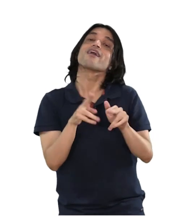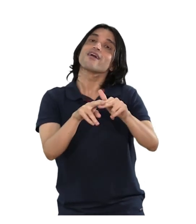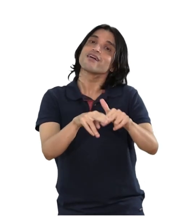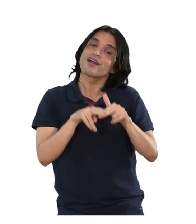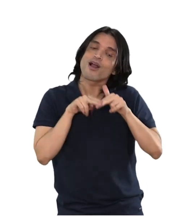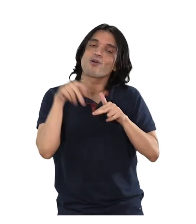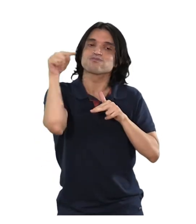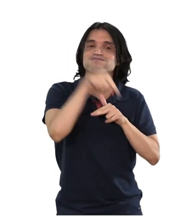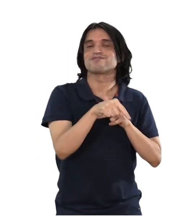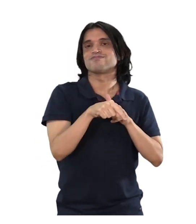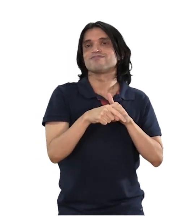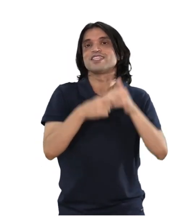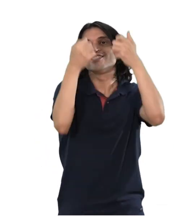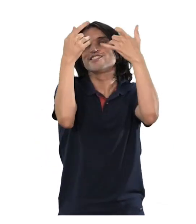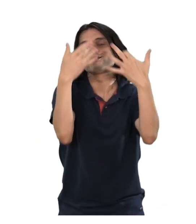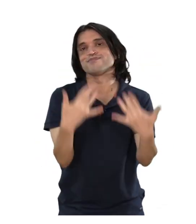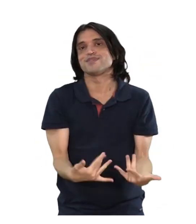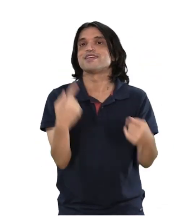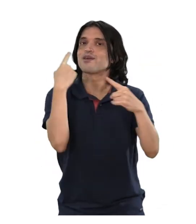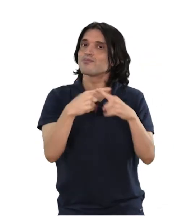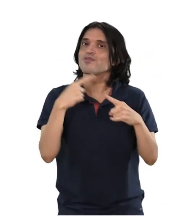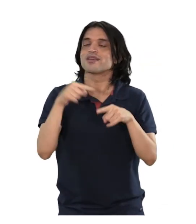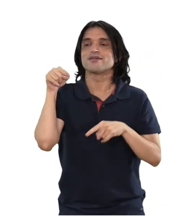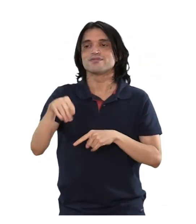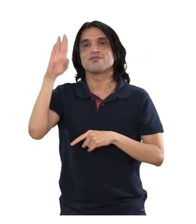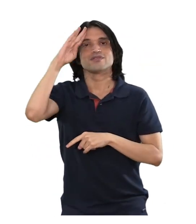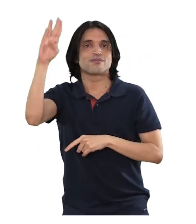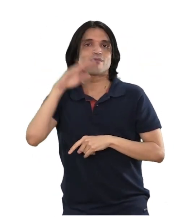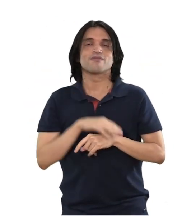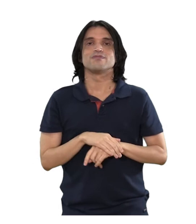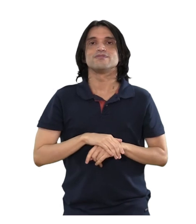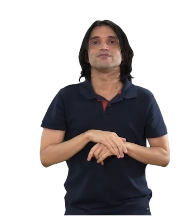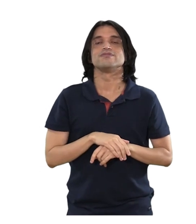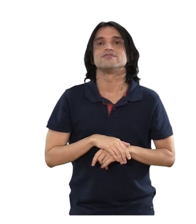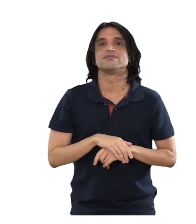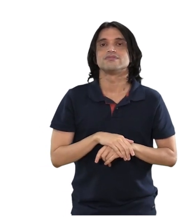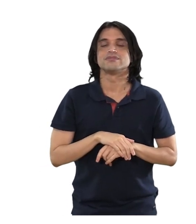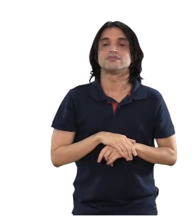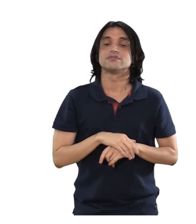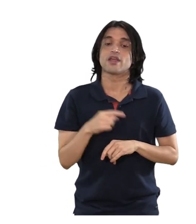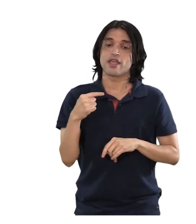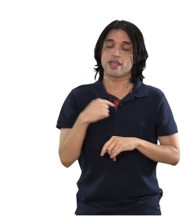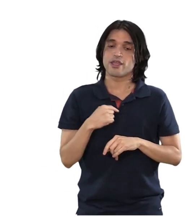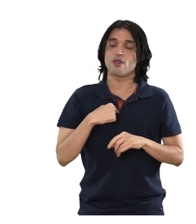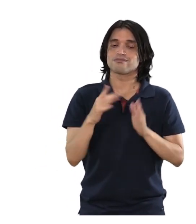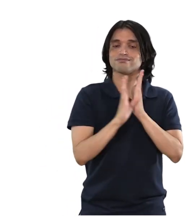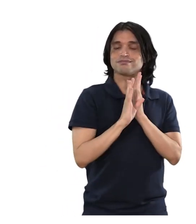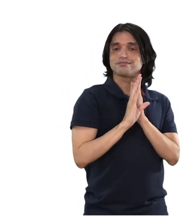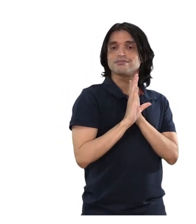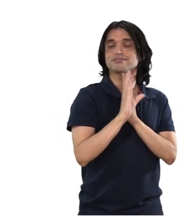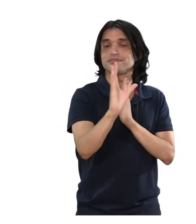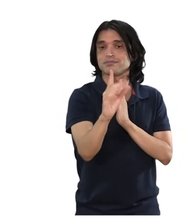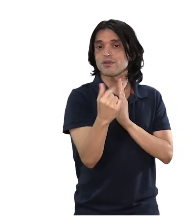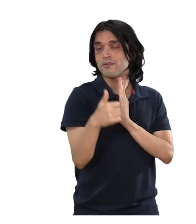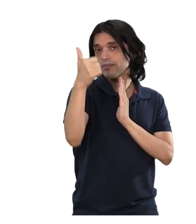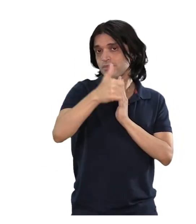Fiquei na primeira fila a fim de que pudesse ouvir melhor. A oração a fim de que pudesse ouvir melhor